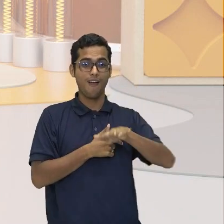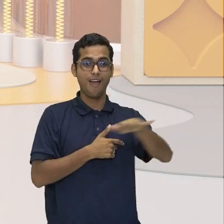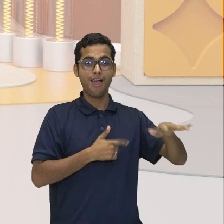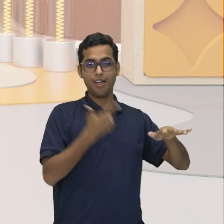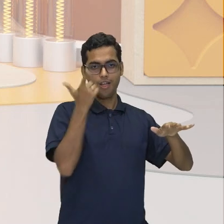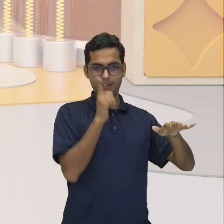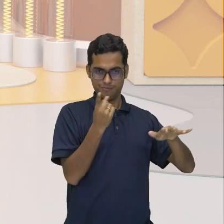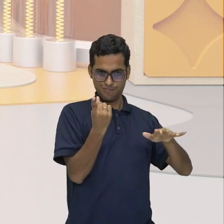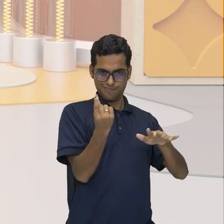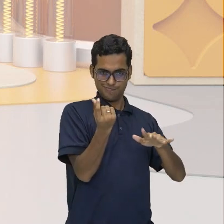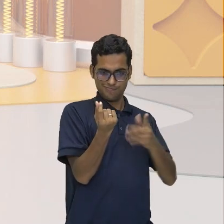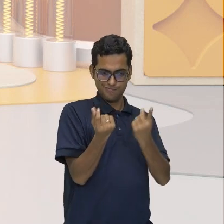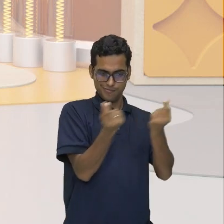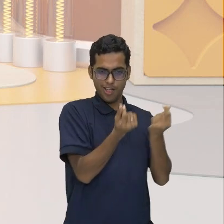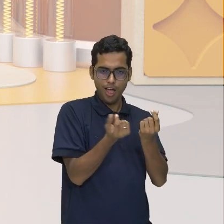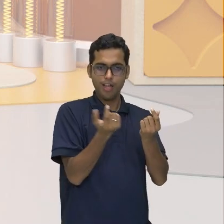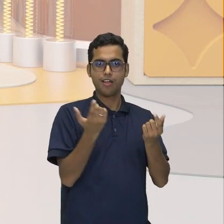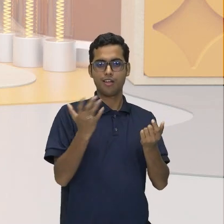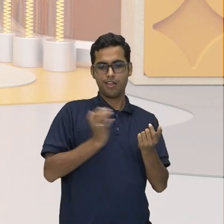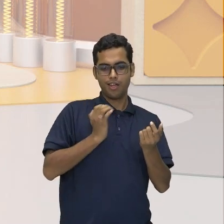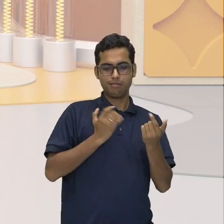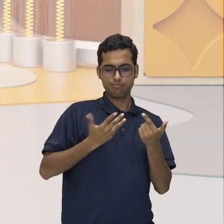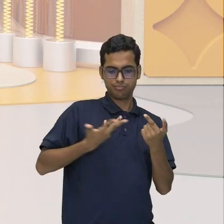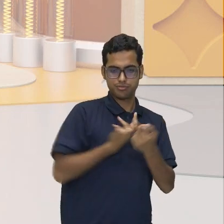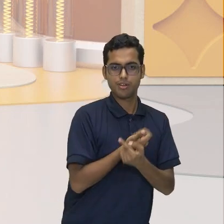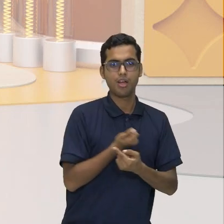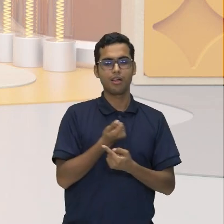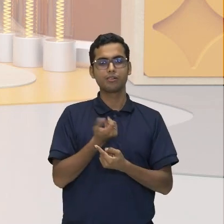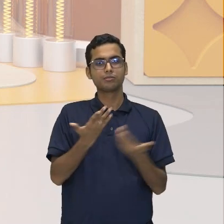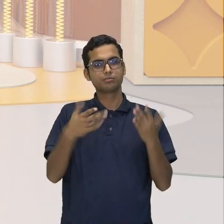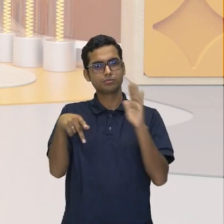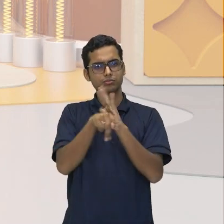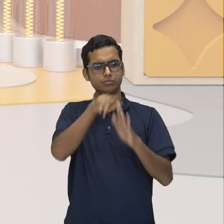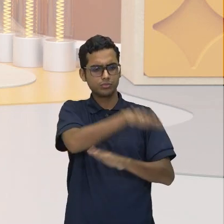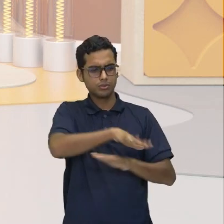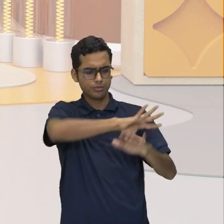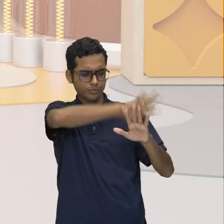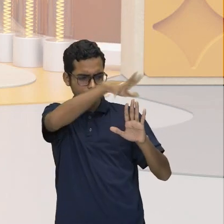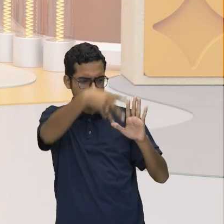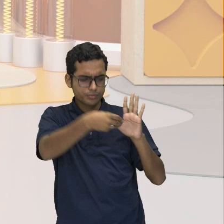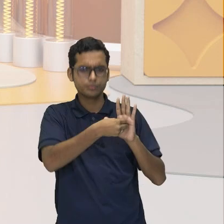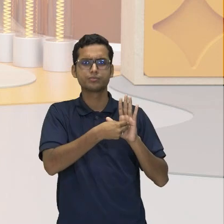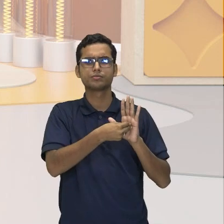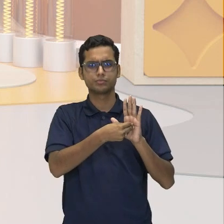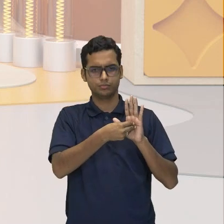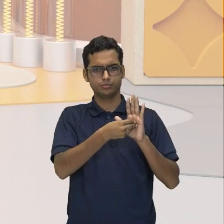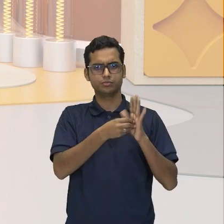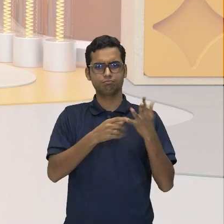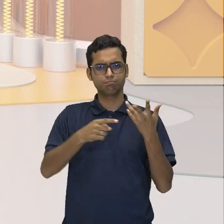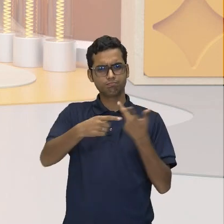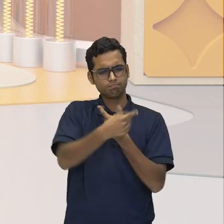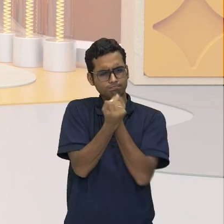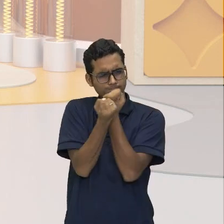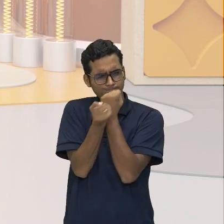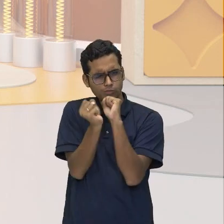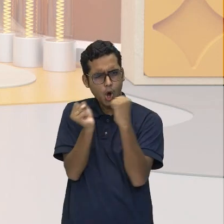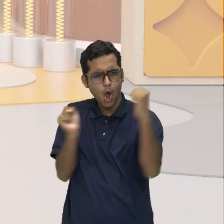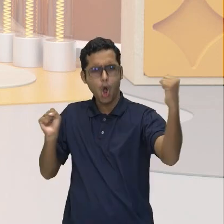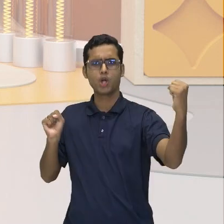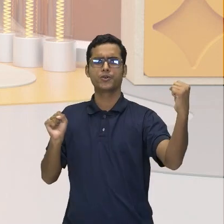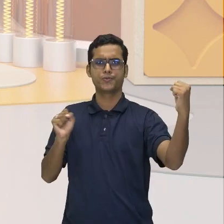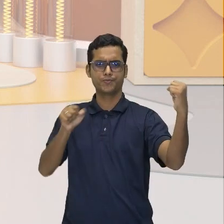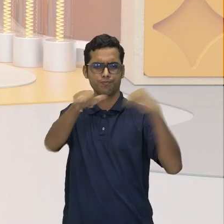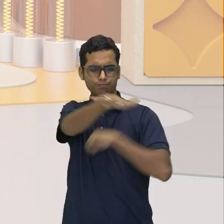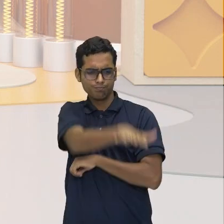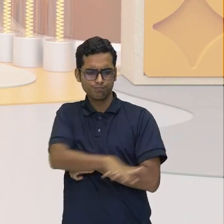uma rentabilidade maior. Então, como essa região amazônica, ela tem uma vastidão, um território